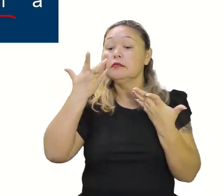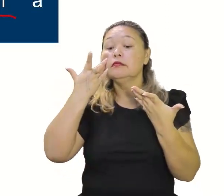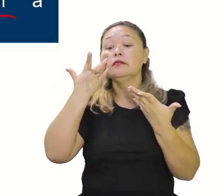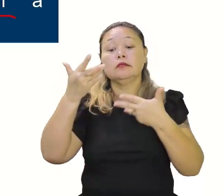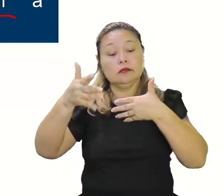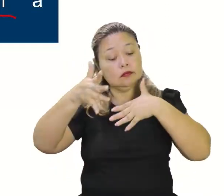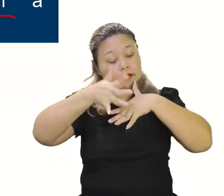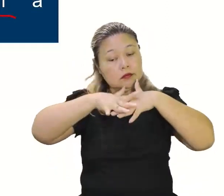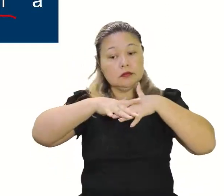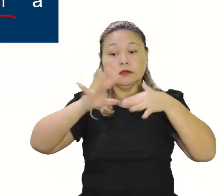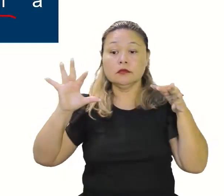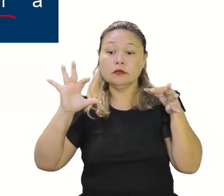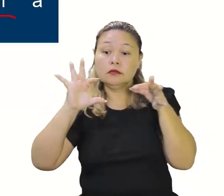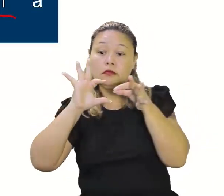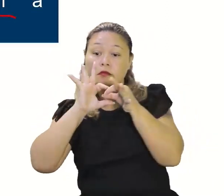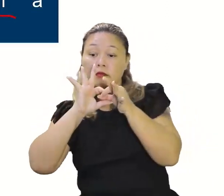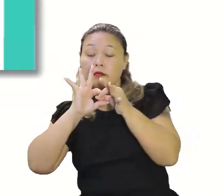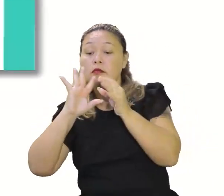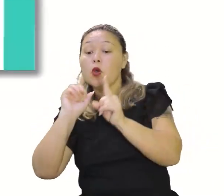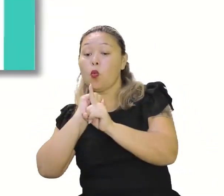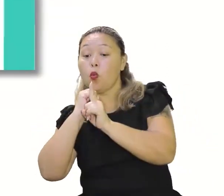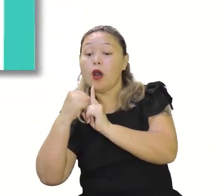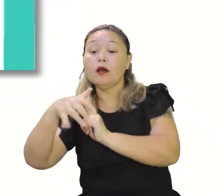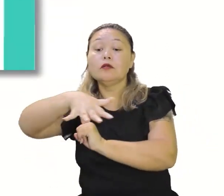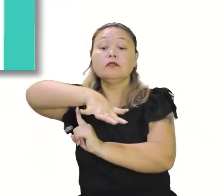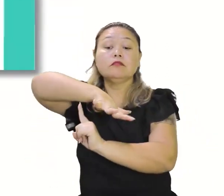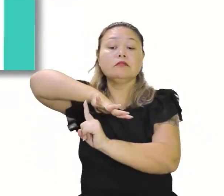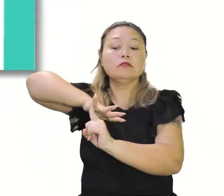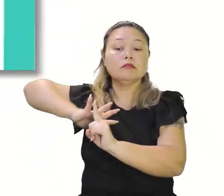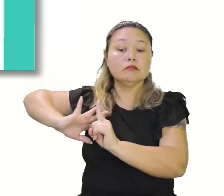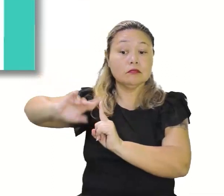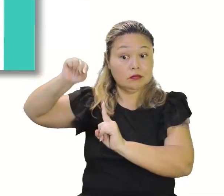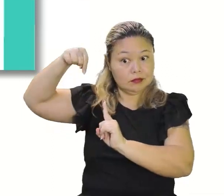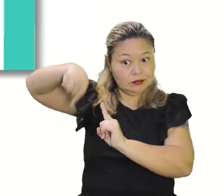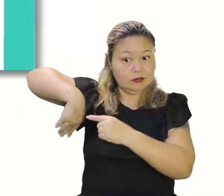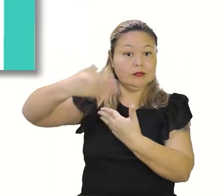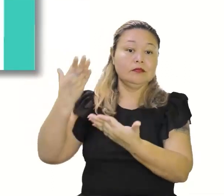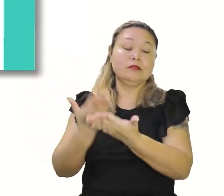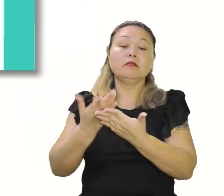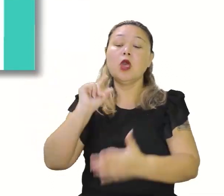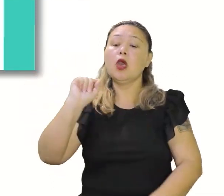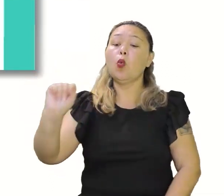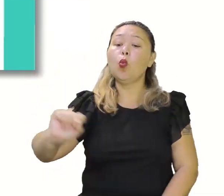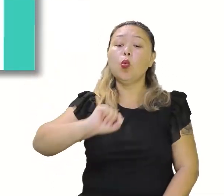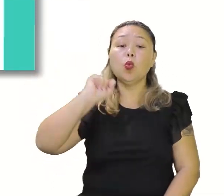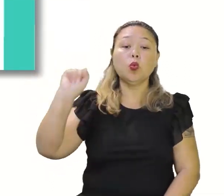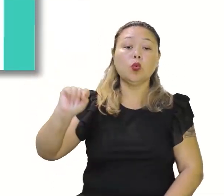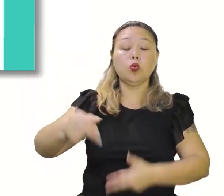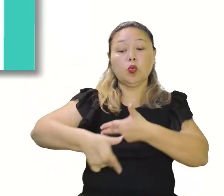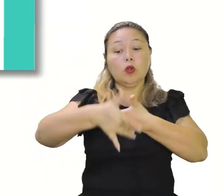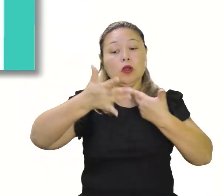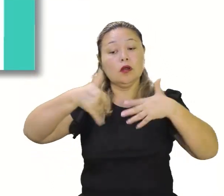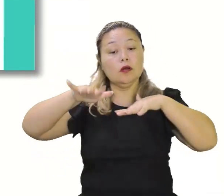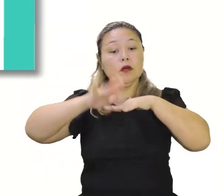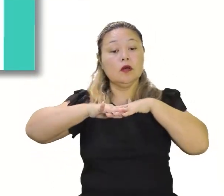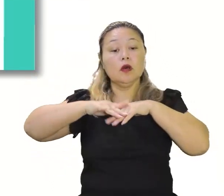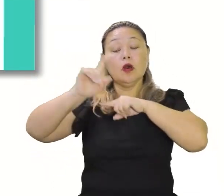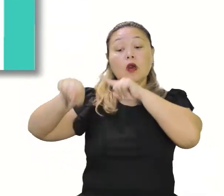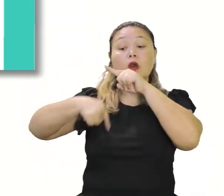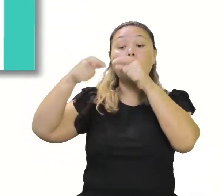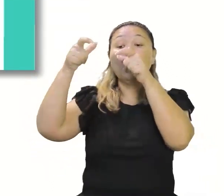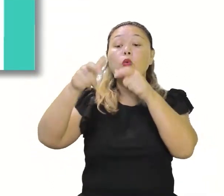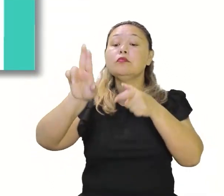é envolvida com a sociedade, né? Então nessa aula a gente primeiro vai ver o que é a etnomatemática e onde